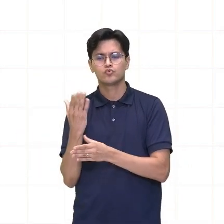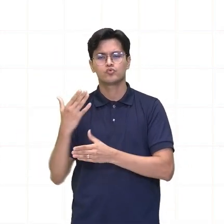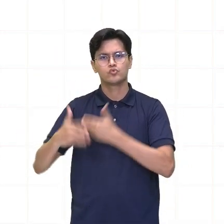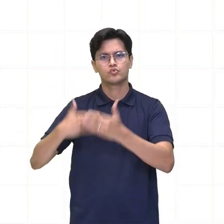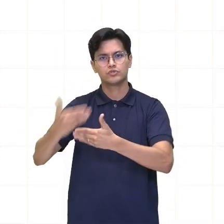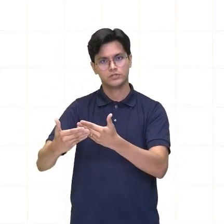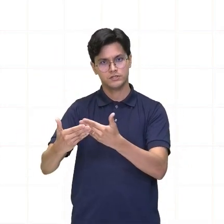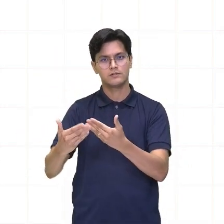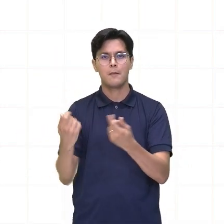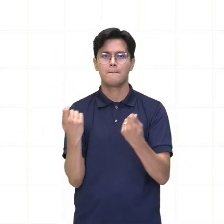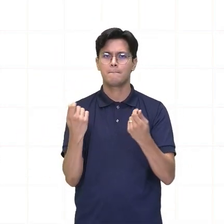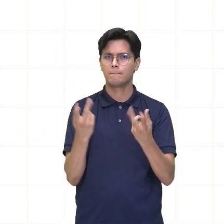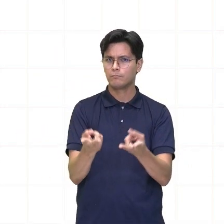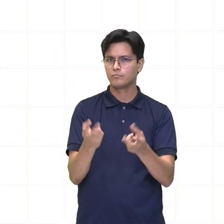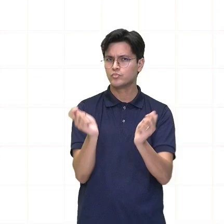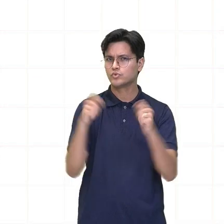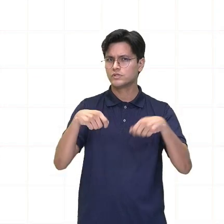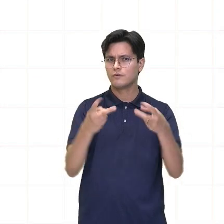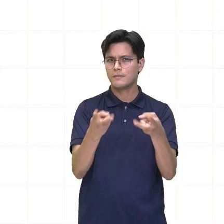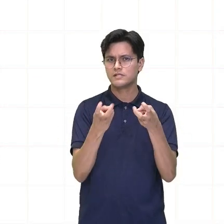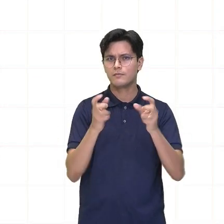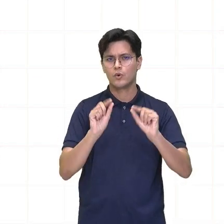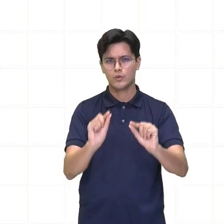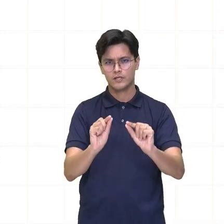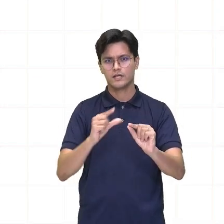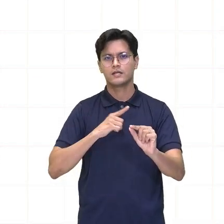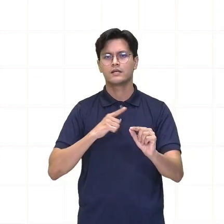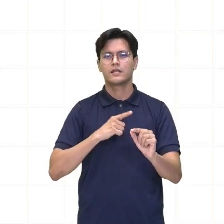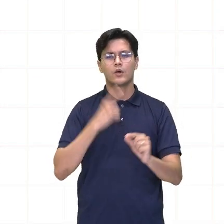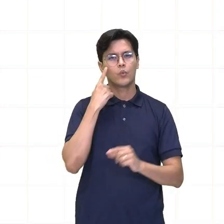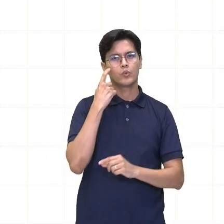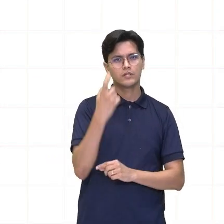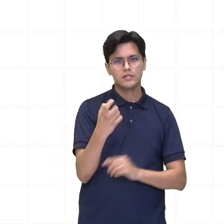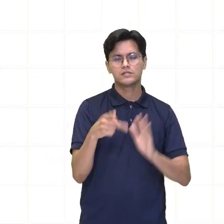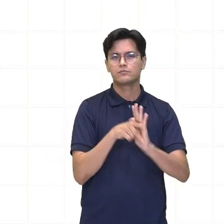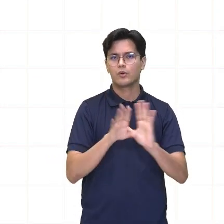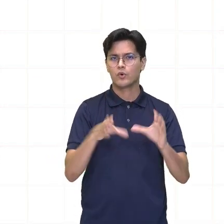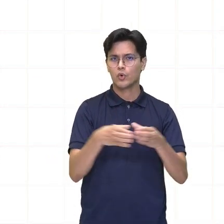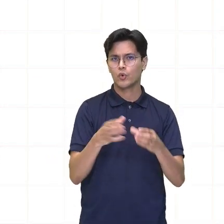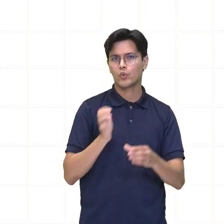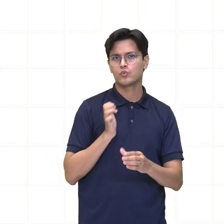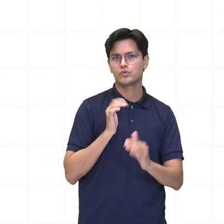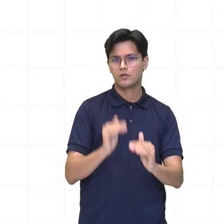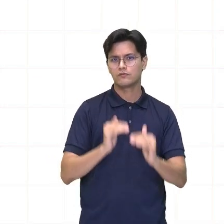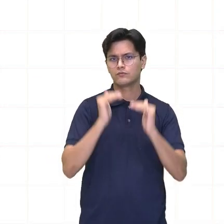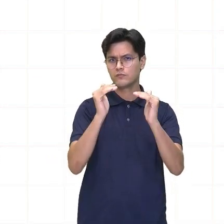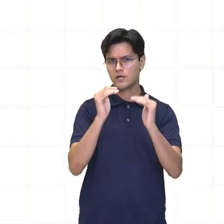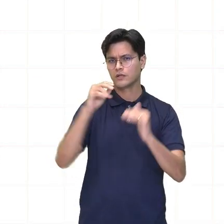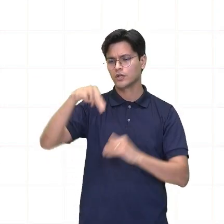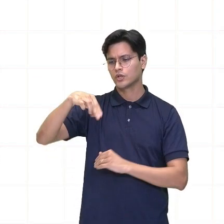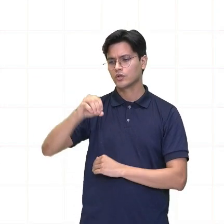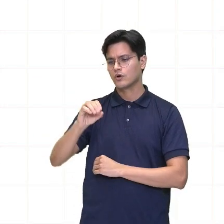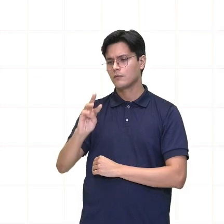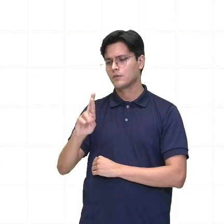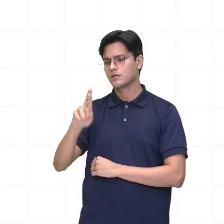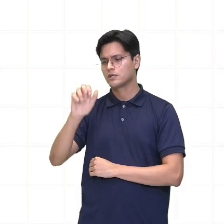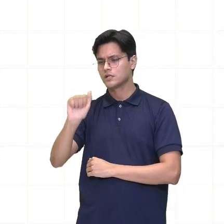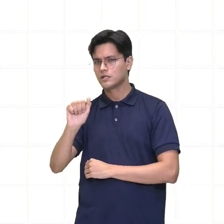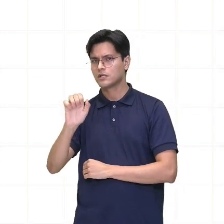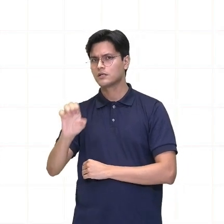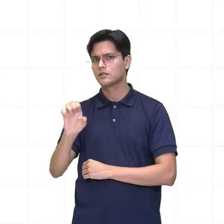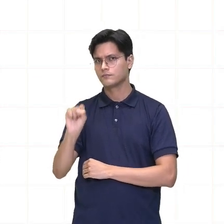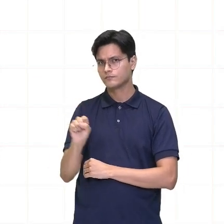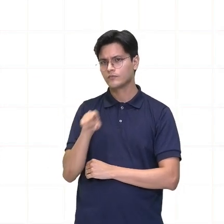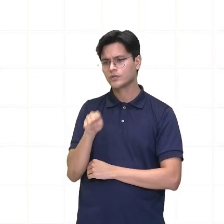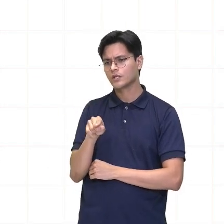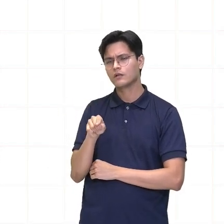assim, professora? Bem, os nobres são justamente os senhores feudais. Eles estavam ali em declínio por conta da crise